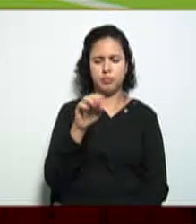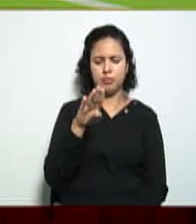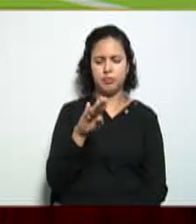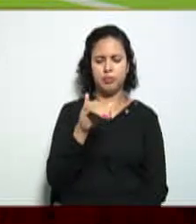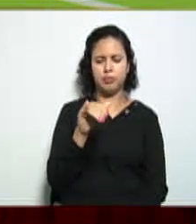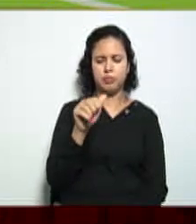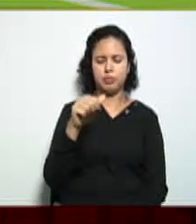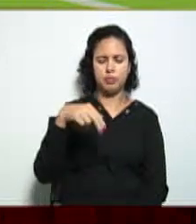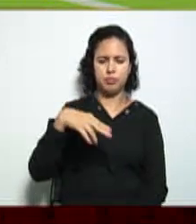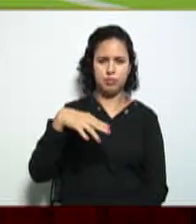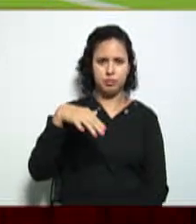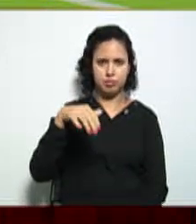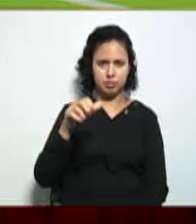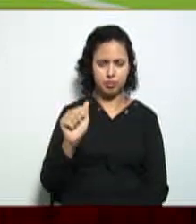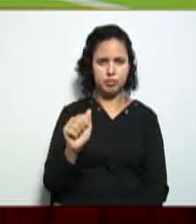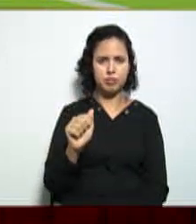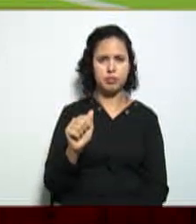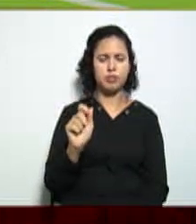Fabiana